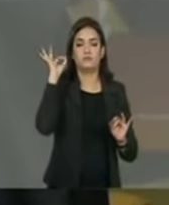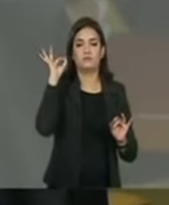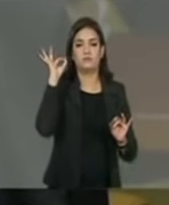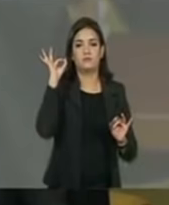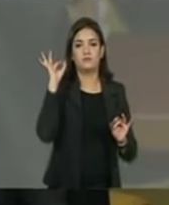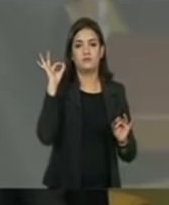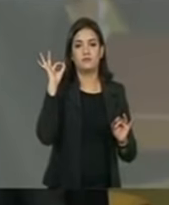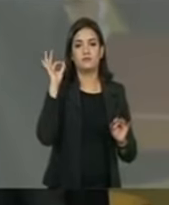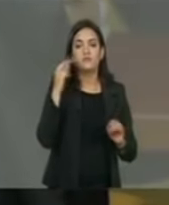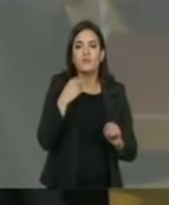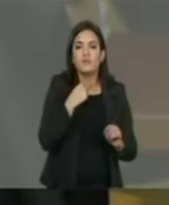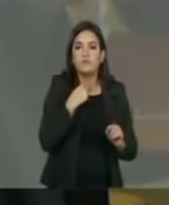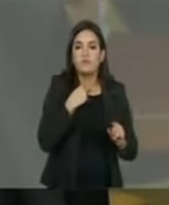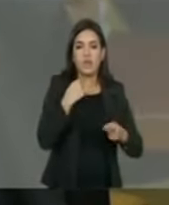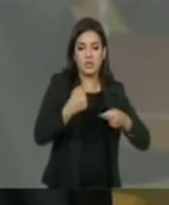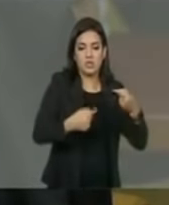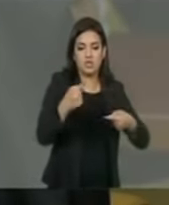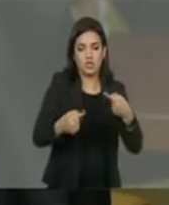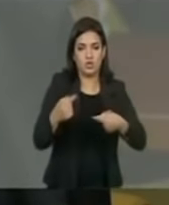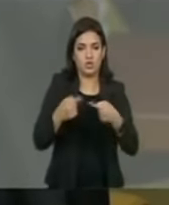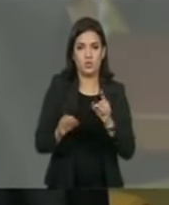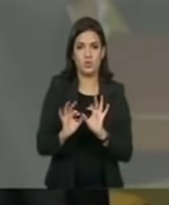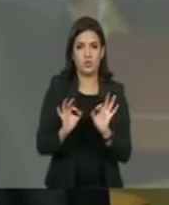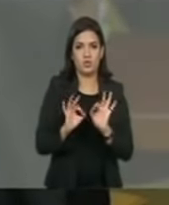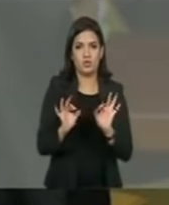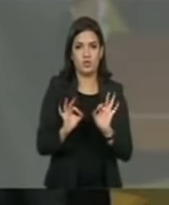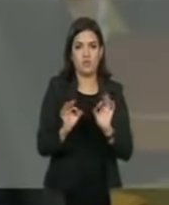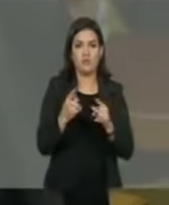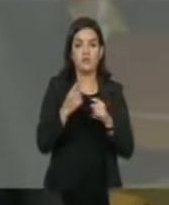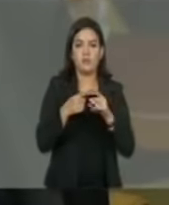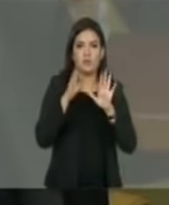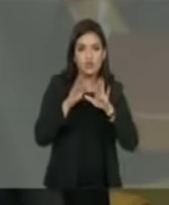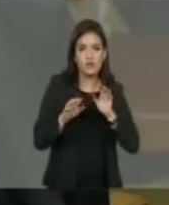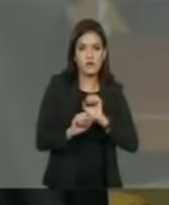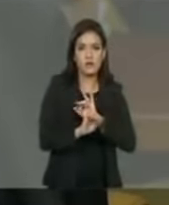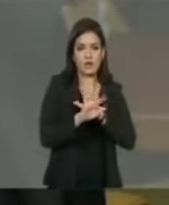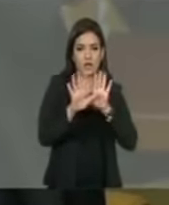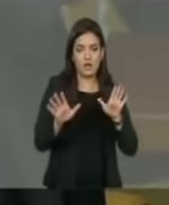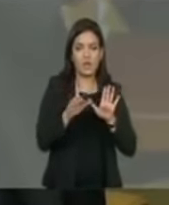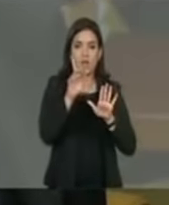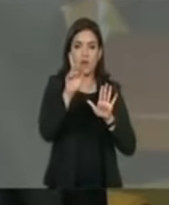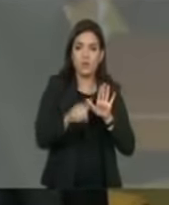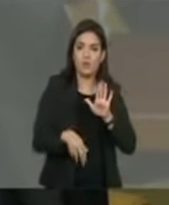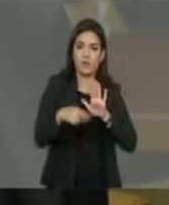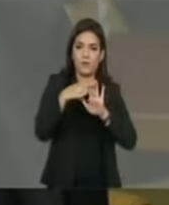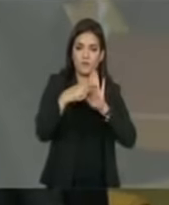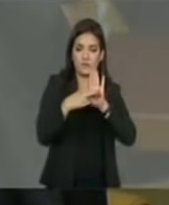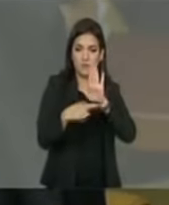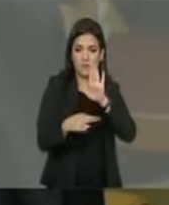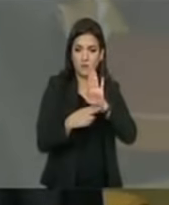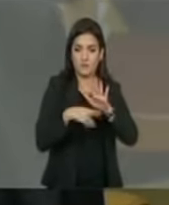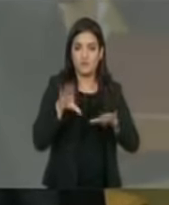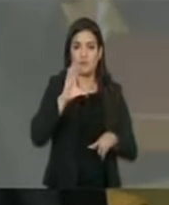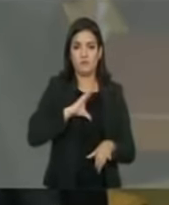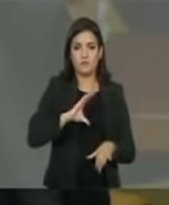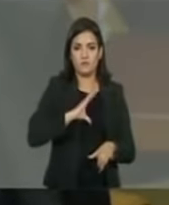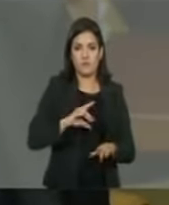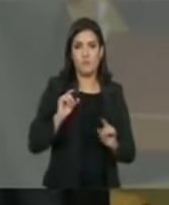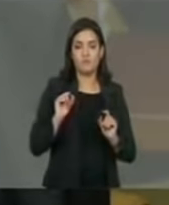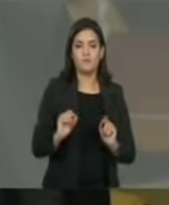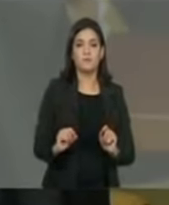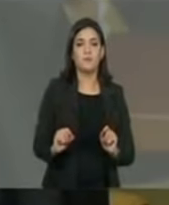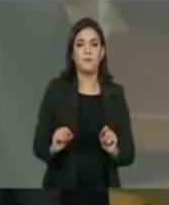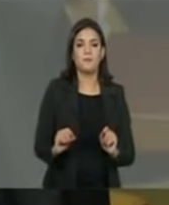jurisprudência ea doutrina portuguesas reconhecem elas doutrina e jurisprudência portuguesas que segundo esse princípio